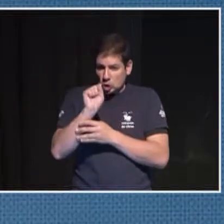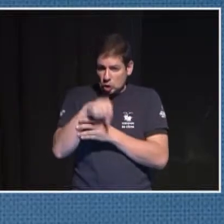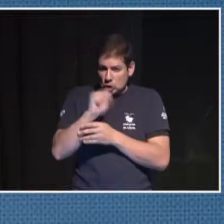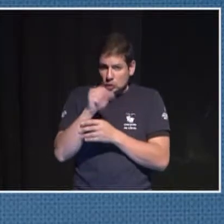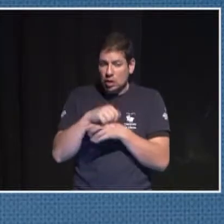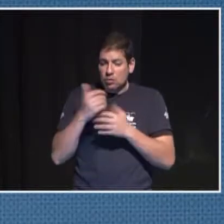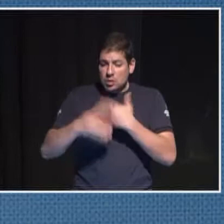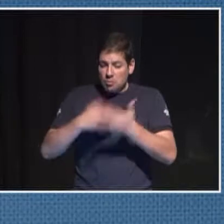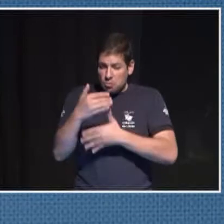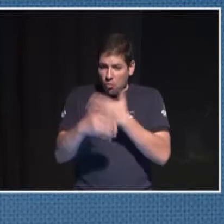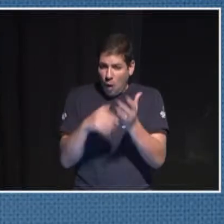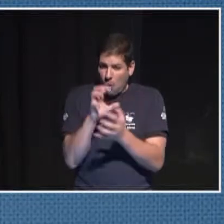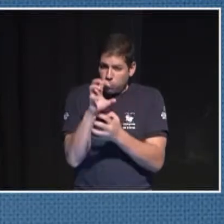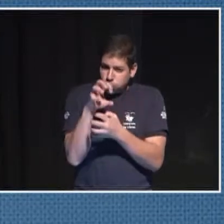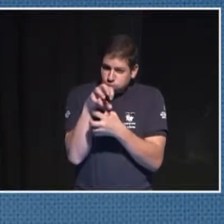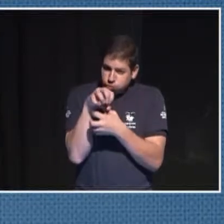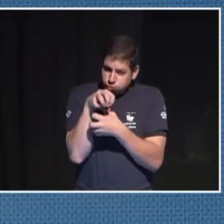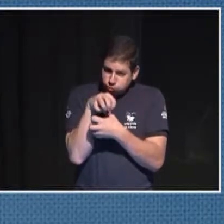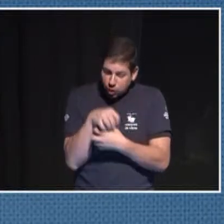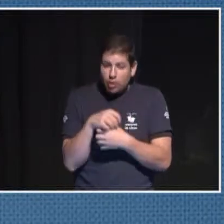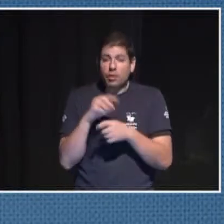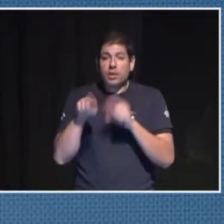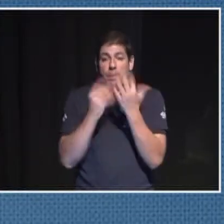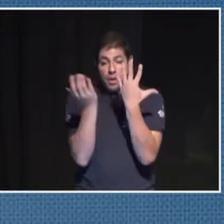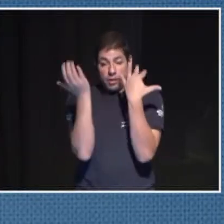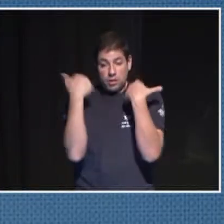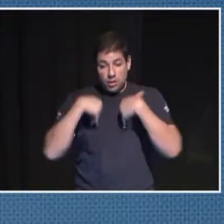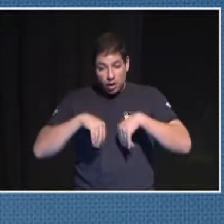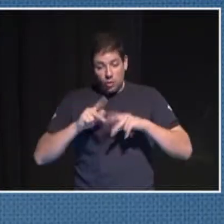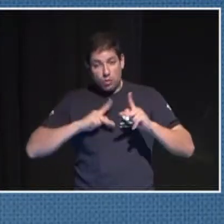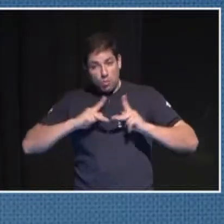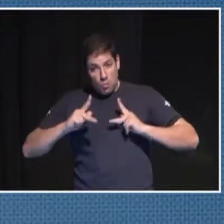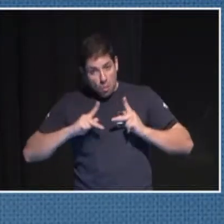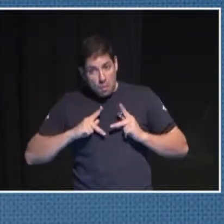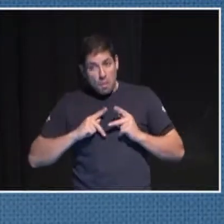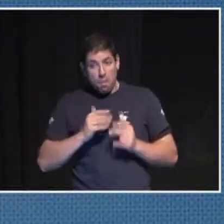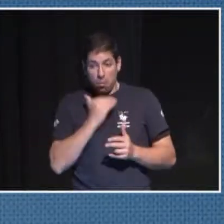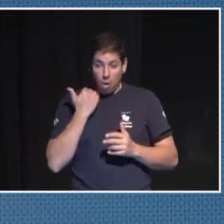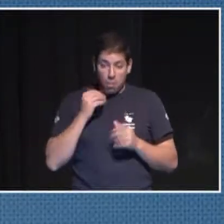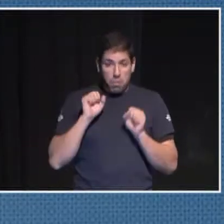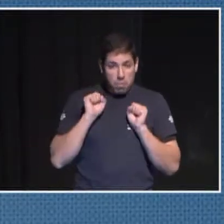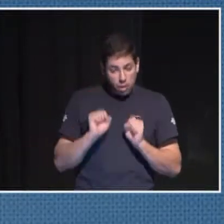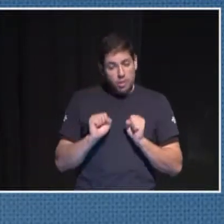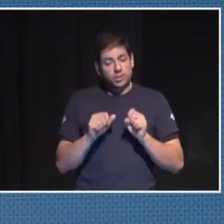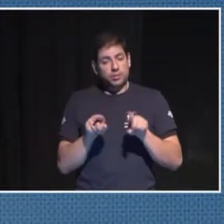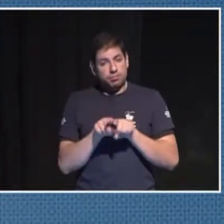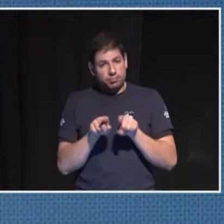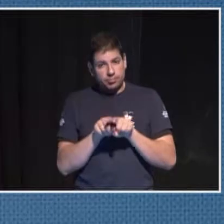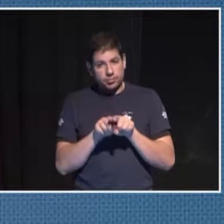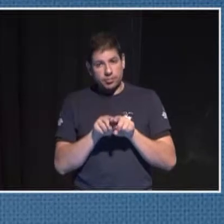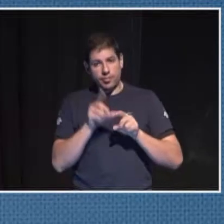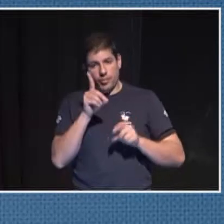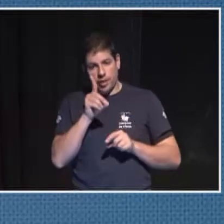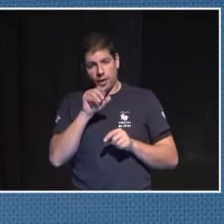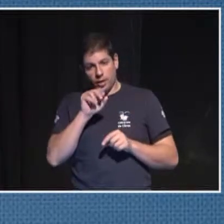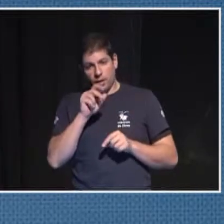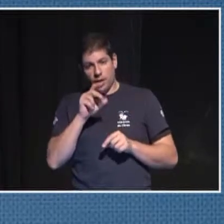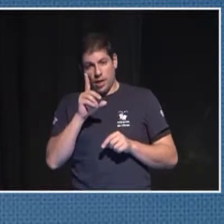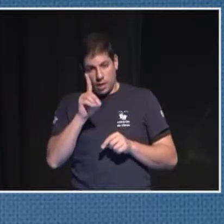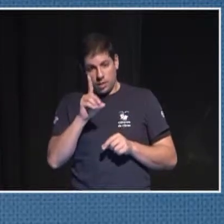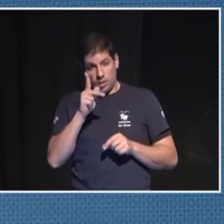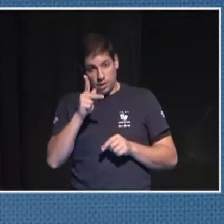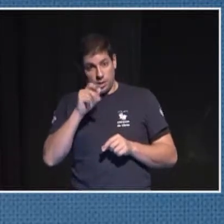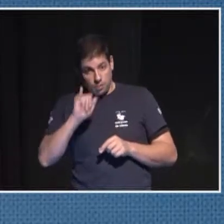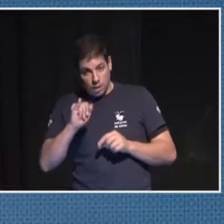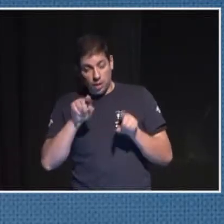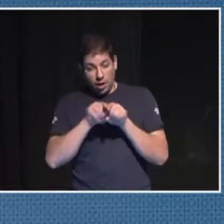fibrose e perda de função dos órgãos internos, como o pulmão. A doença pulmonar intersticial acomete até